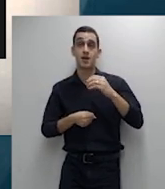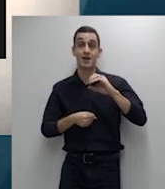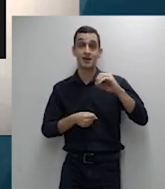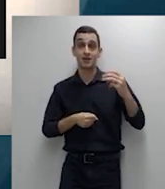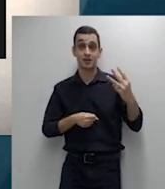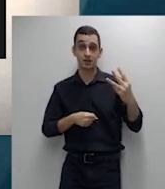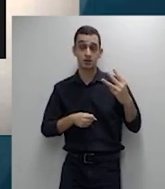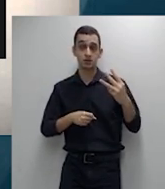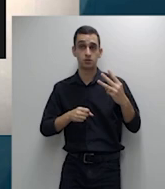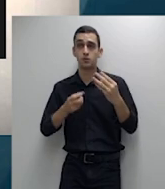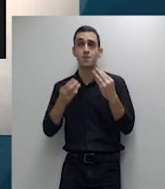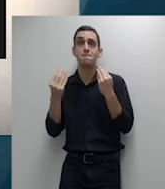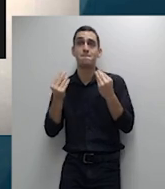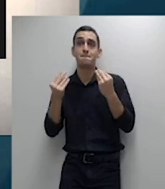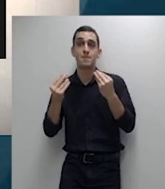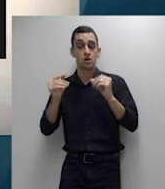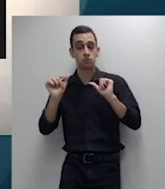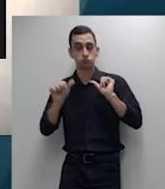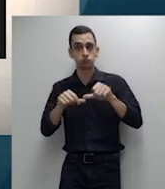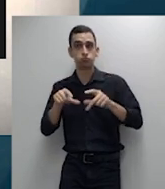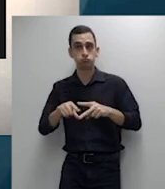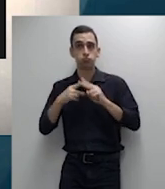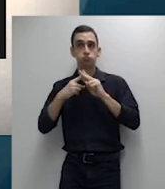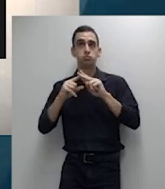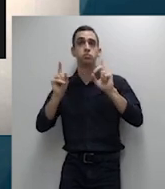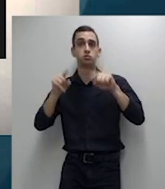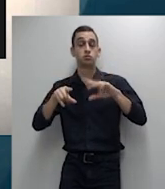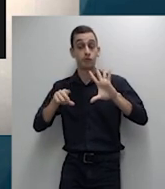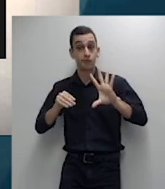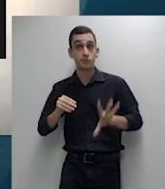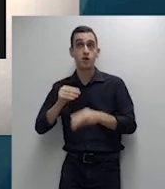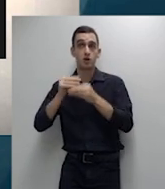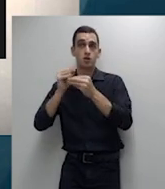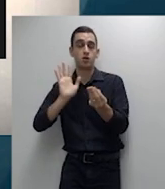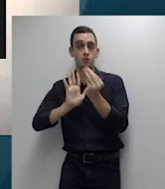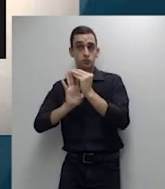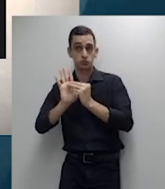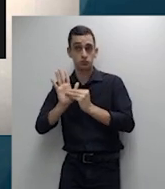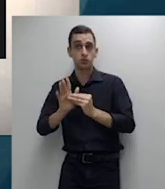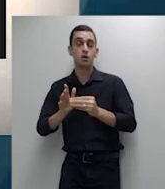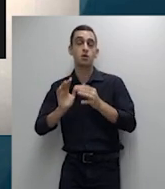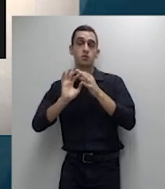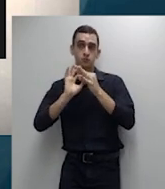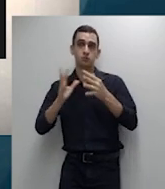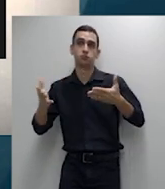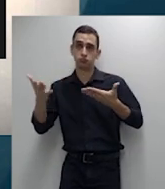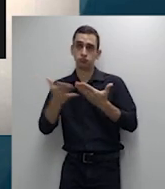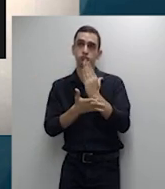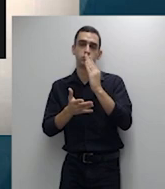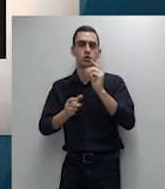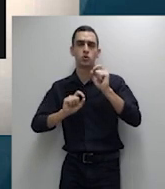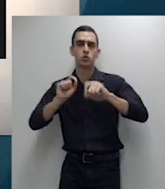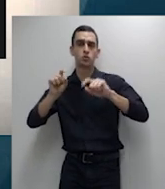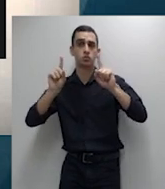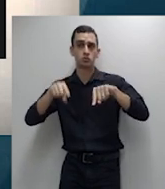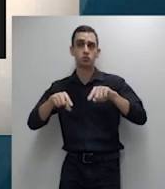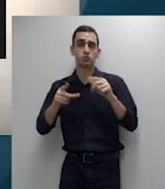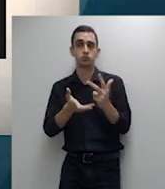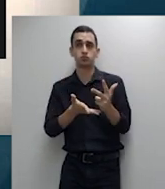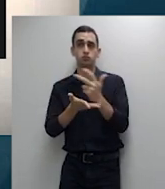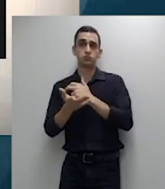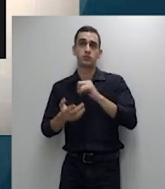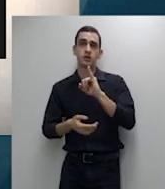incluir o provimento de capacidade satelital para Singer a exigência do ISS